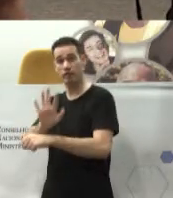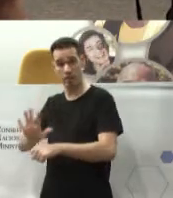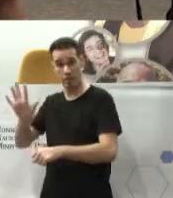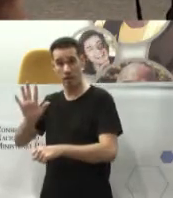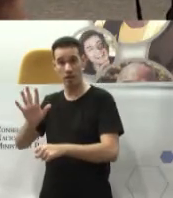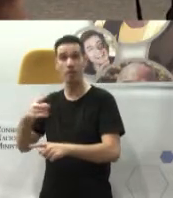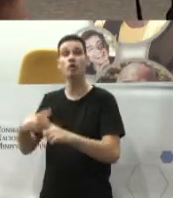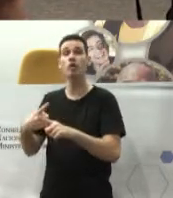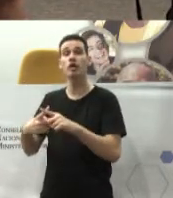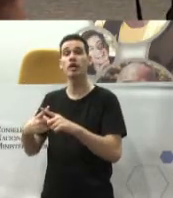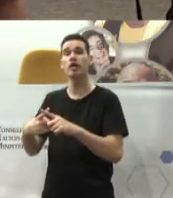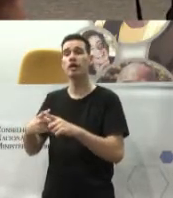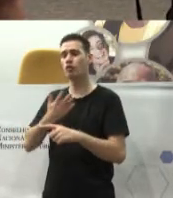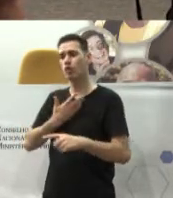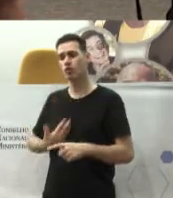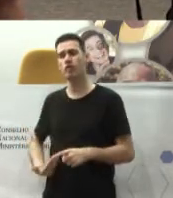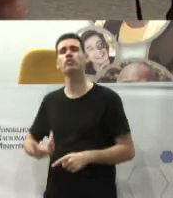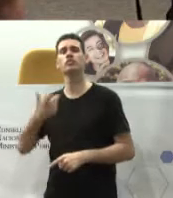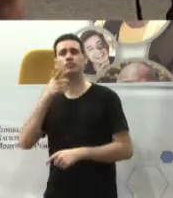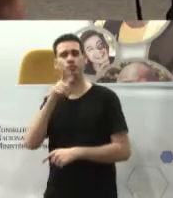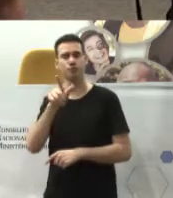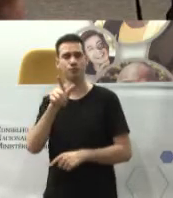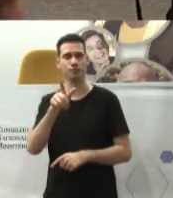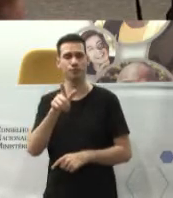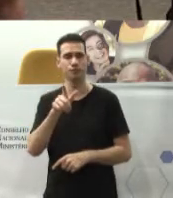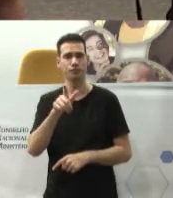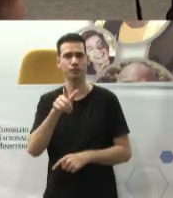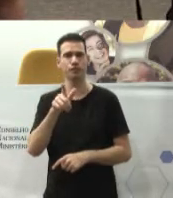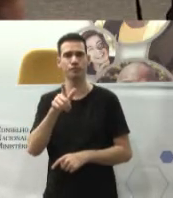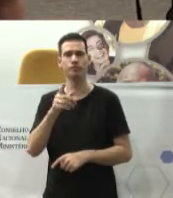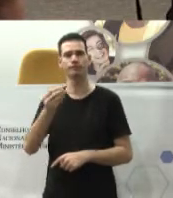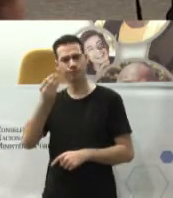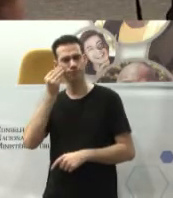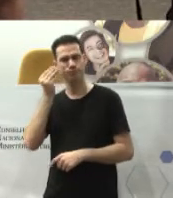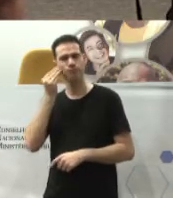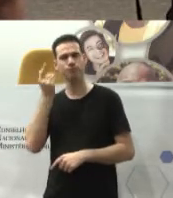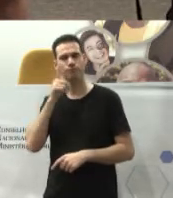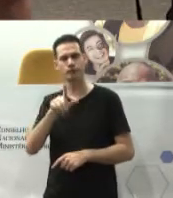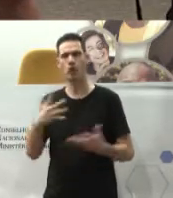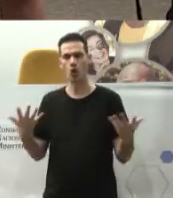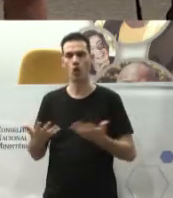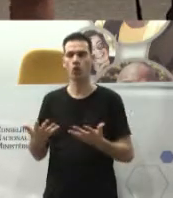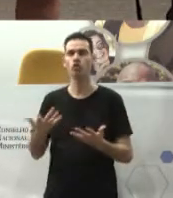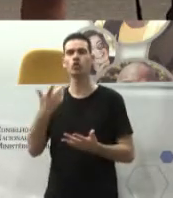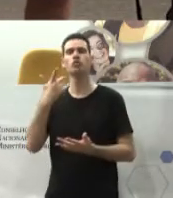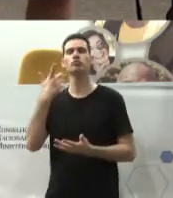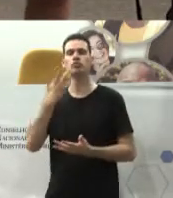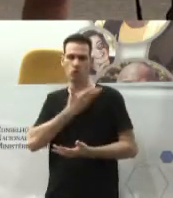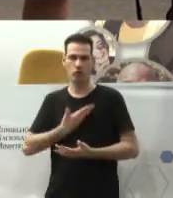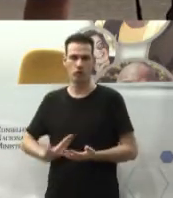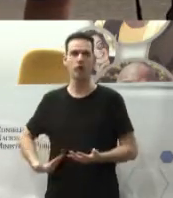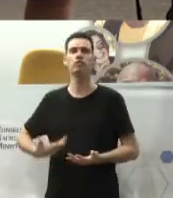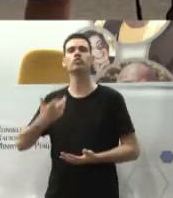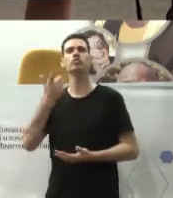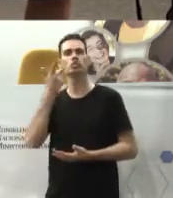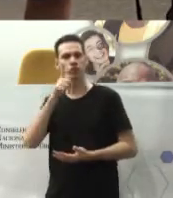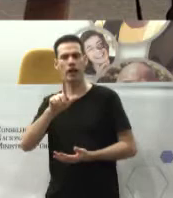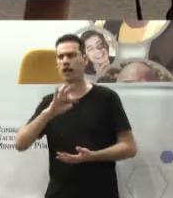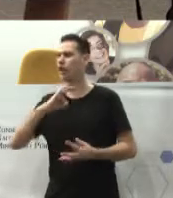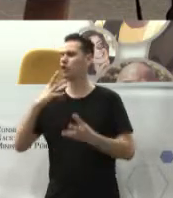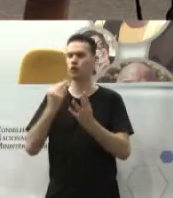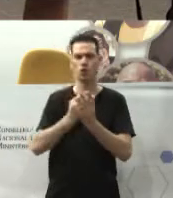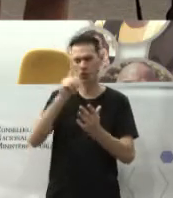possa tentar uma... Ele cumpre, hoje o Estado ele cumpre todas as decisões,